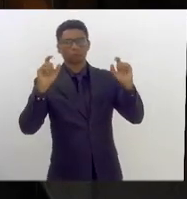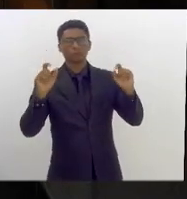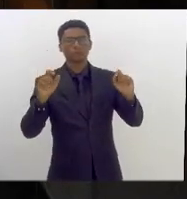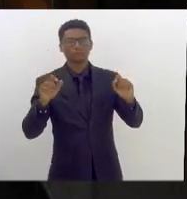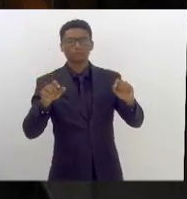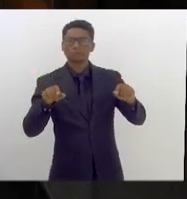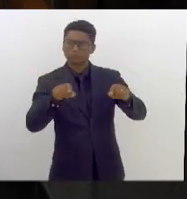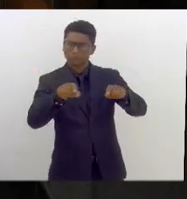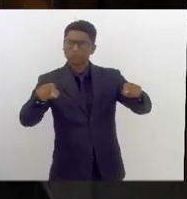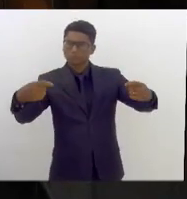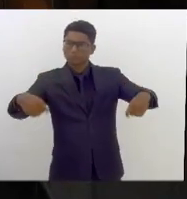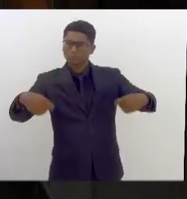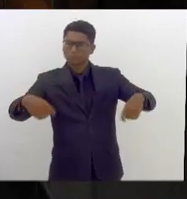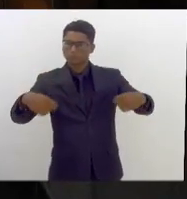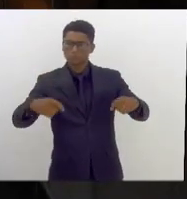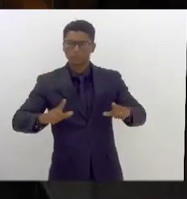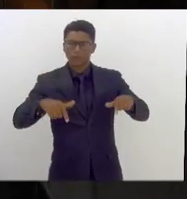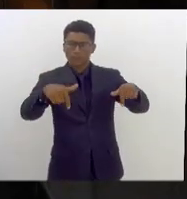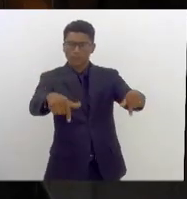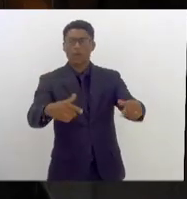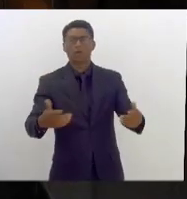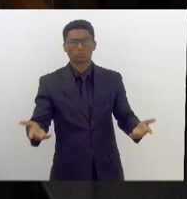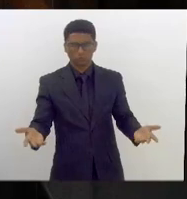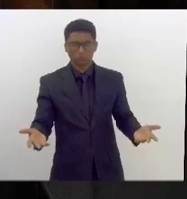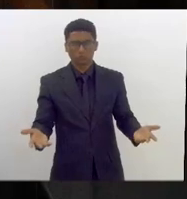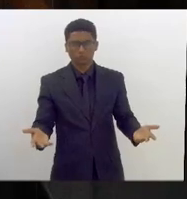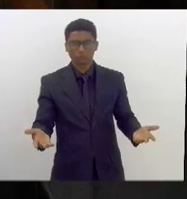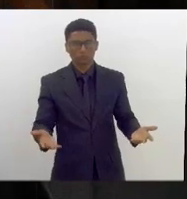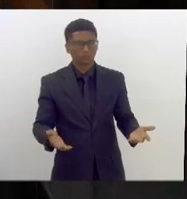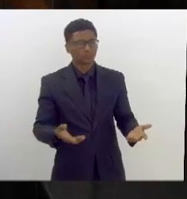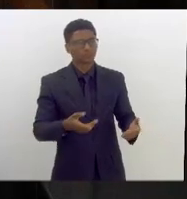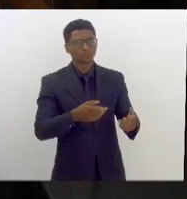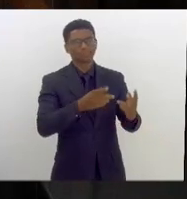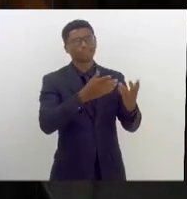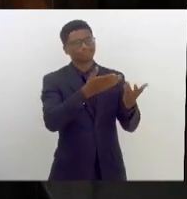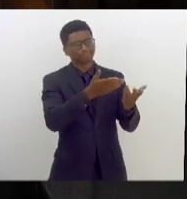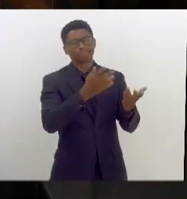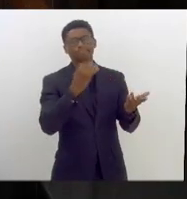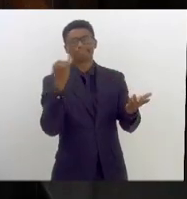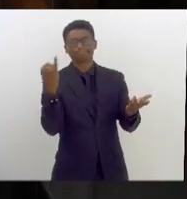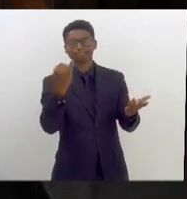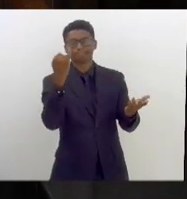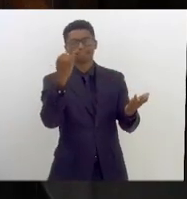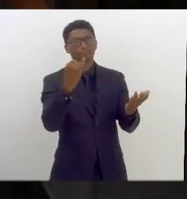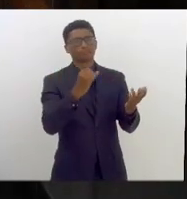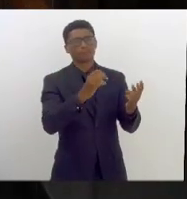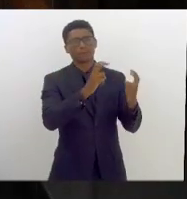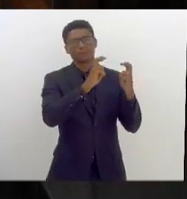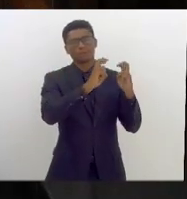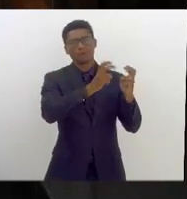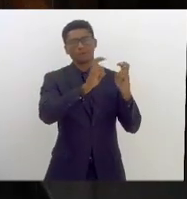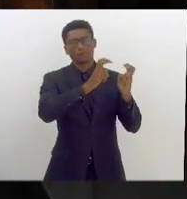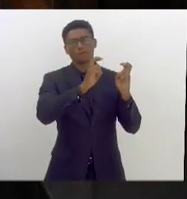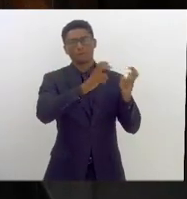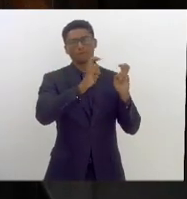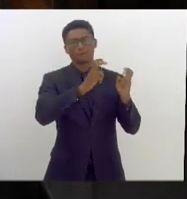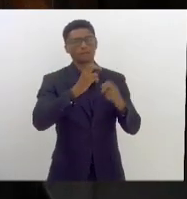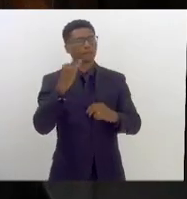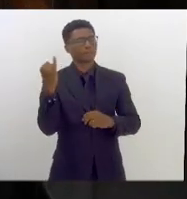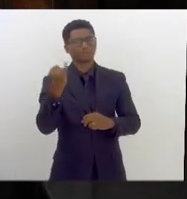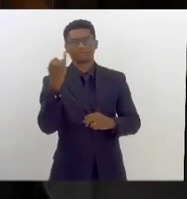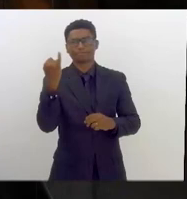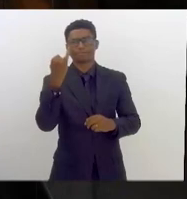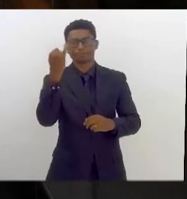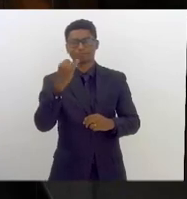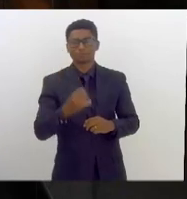deviam estar tomando medidas sobre um transporte tão fundamental, que é o transporte ferroviário de trem,